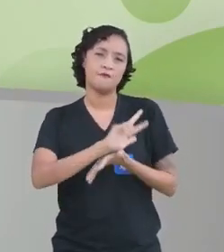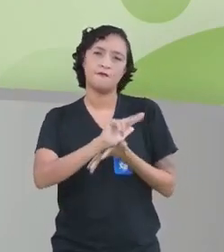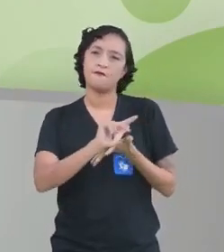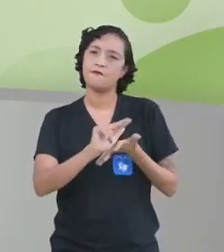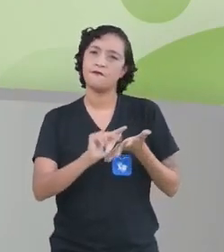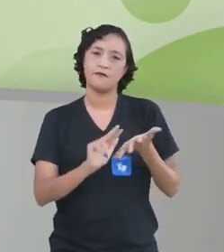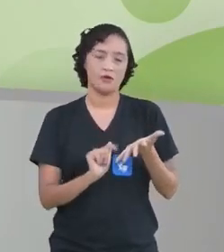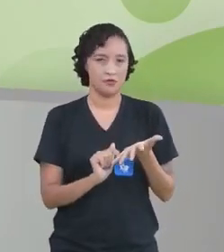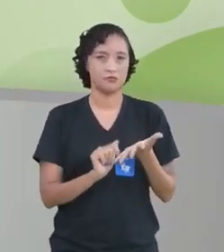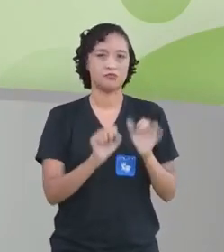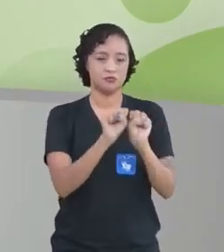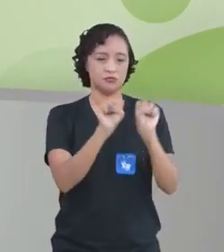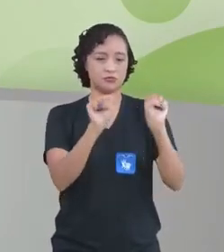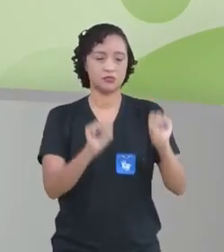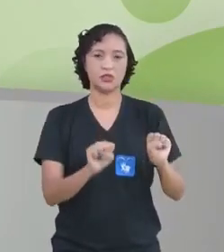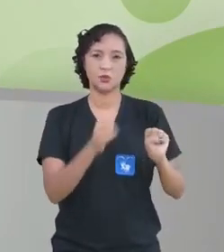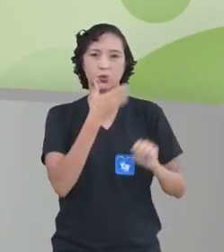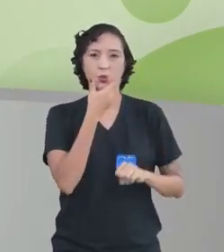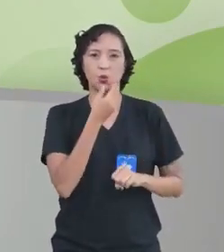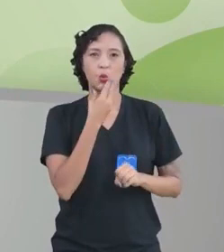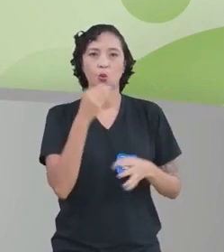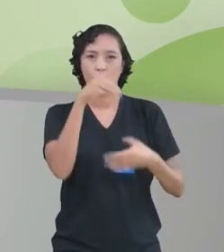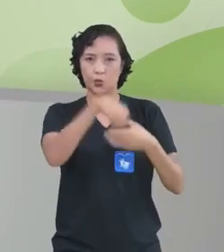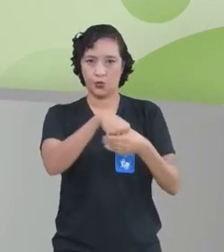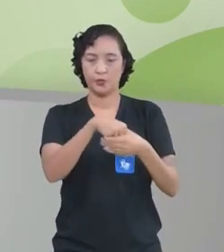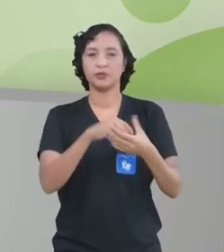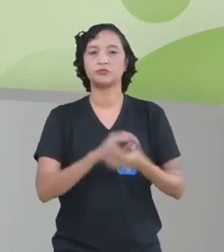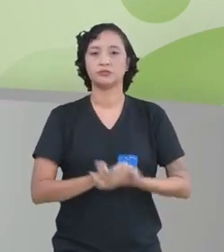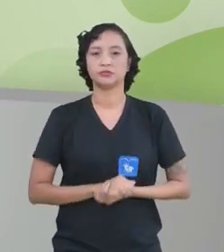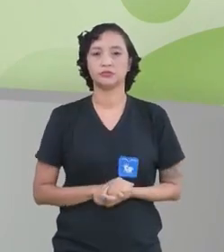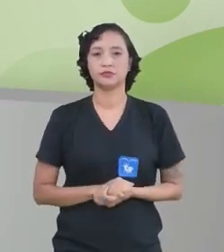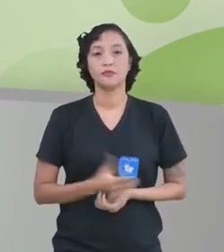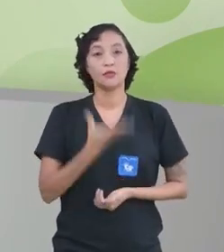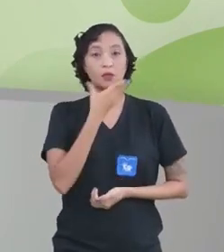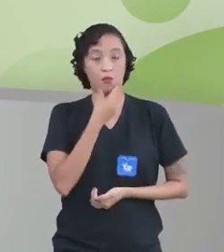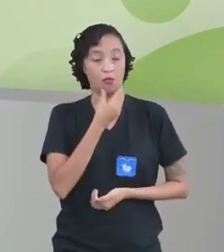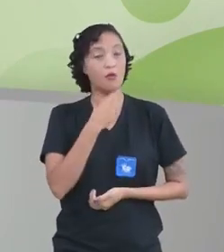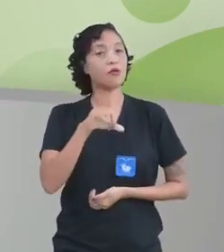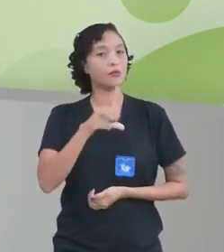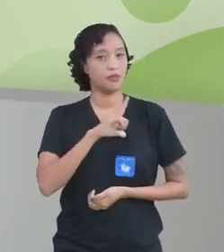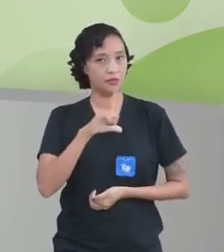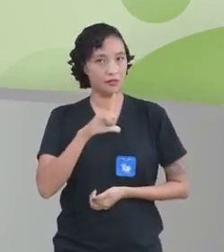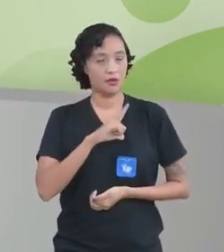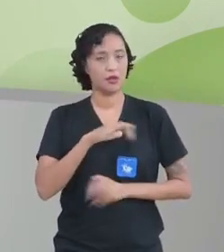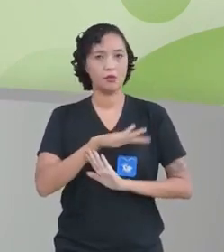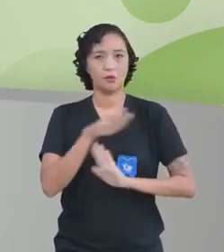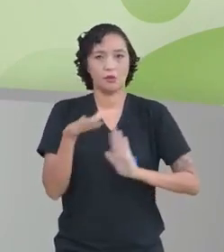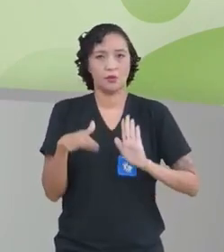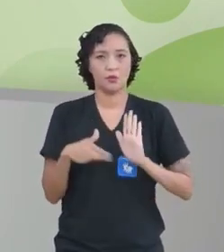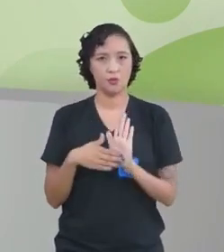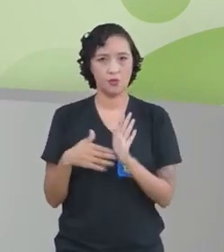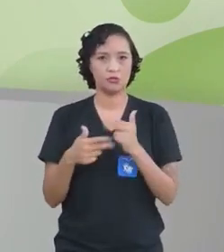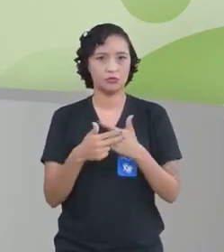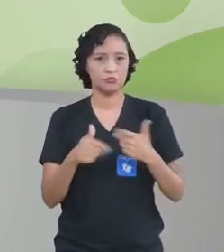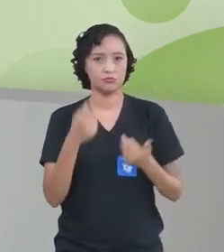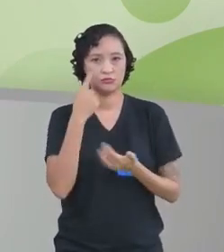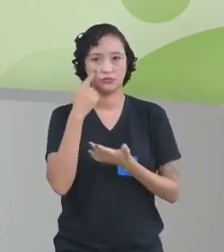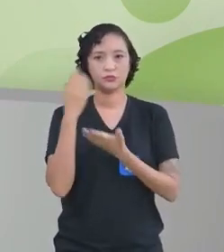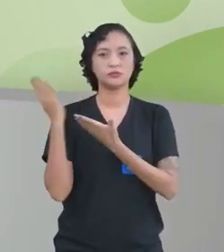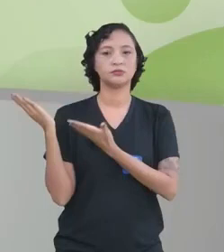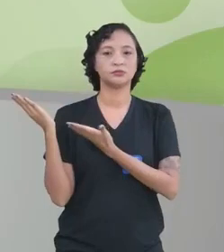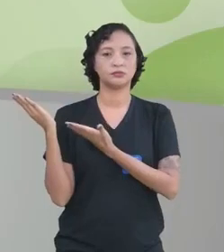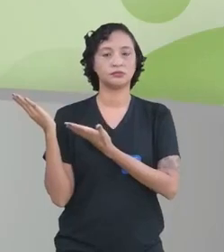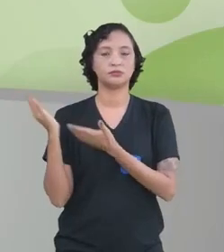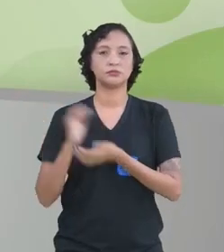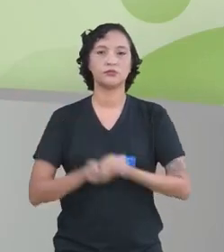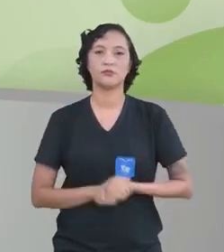E todas essas estruturas o homem possui. E uma coisa interessante é que ela precisa